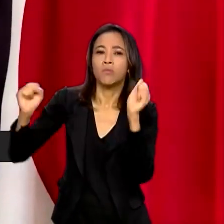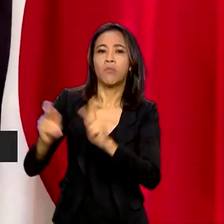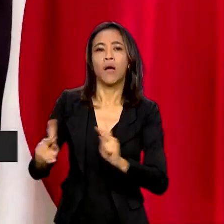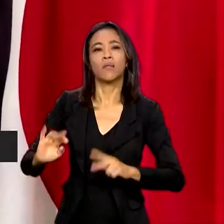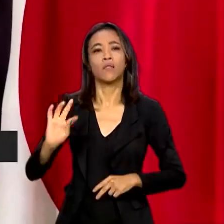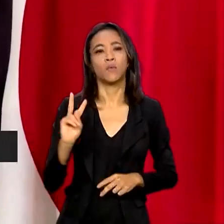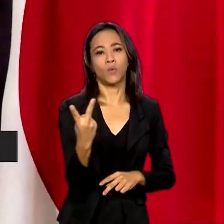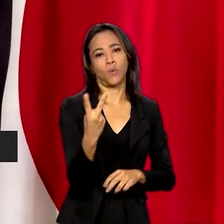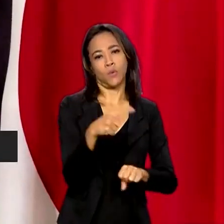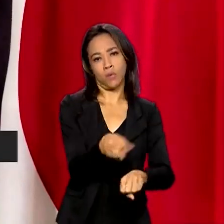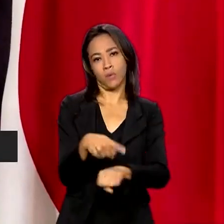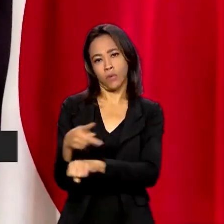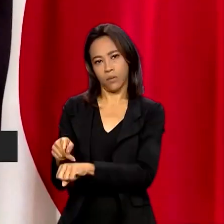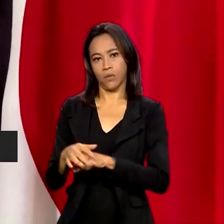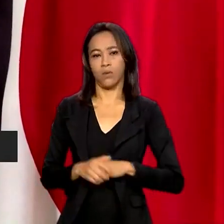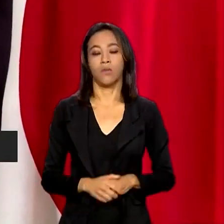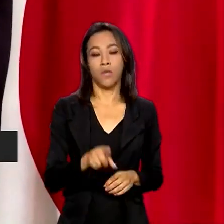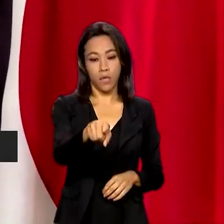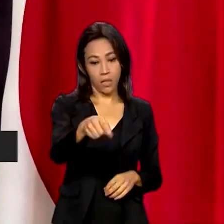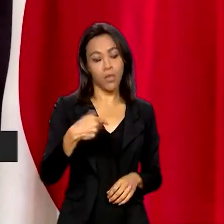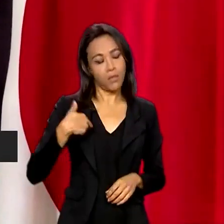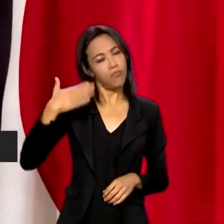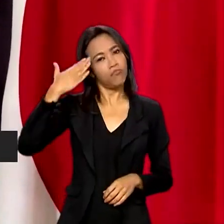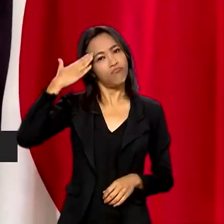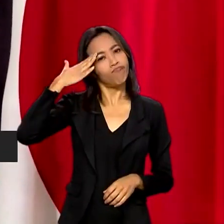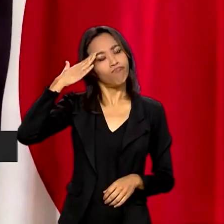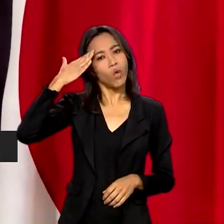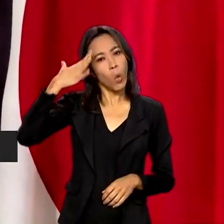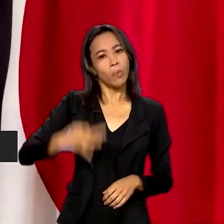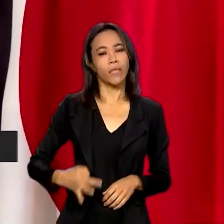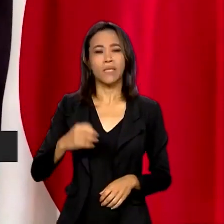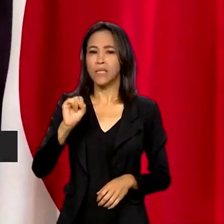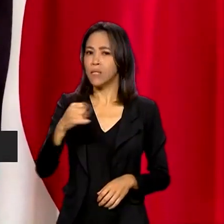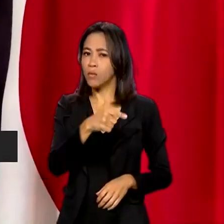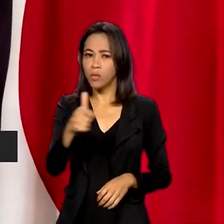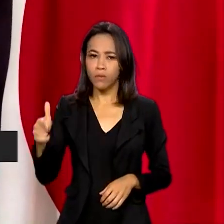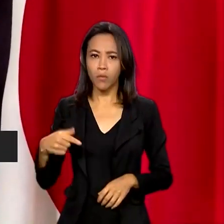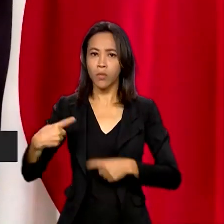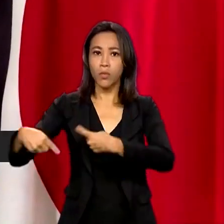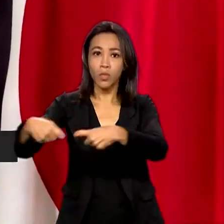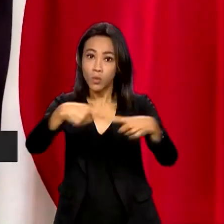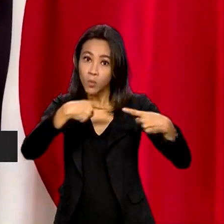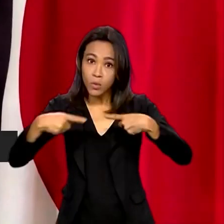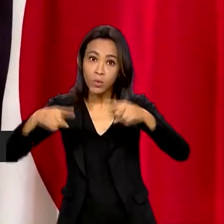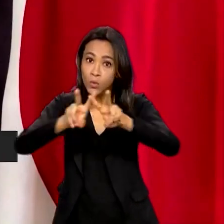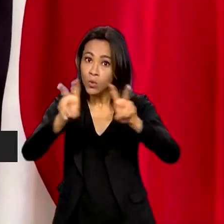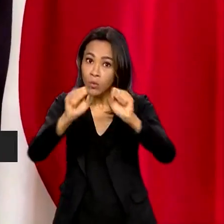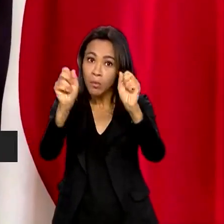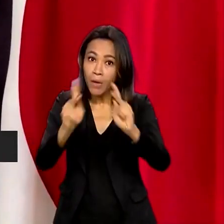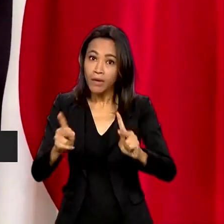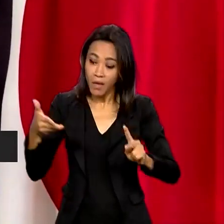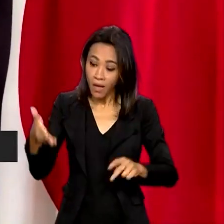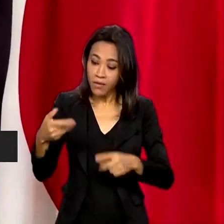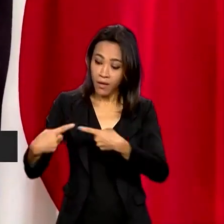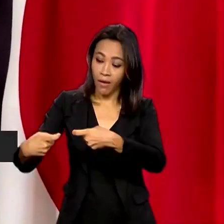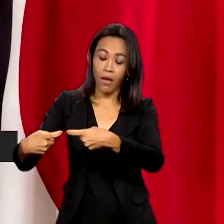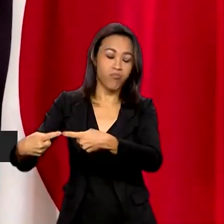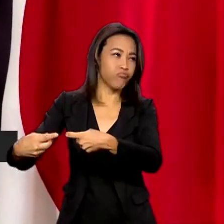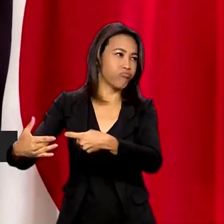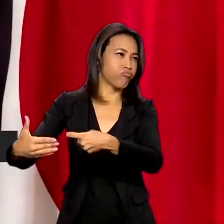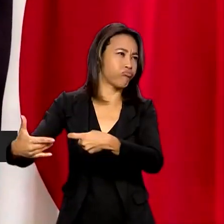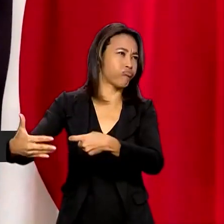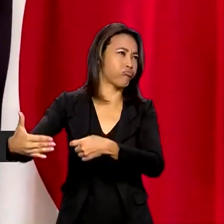os países. Eu estou convencido que se não houver uma discussão sobre a paz, essa guerra pode ser muito